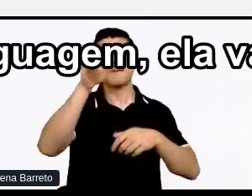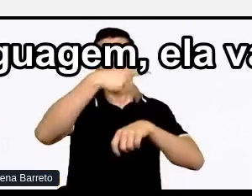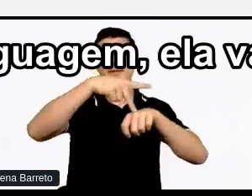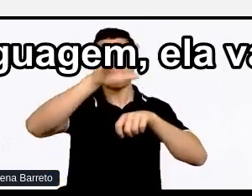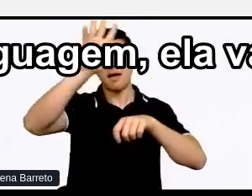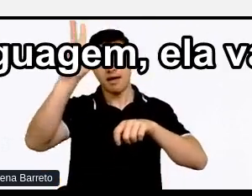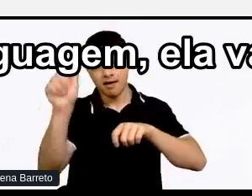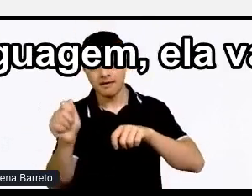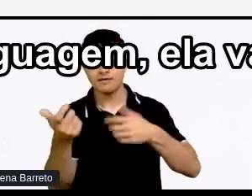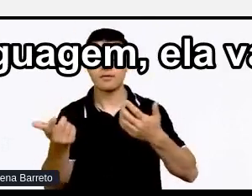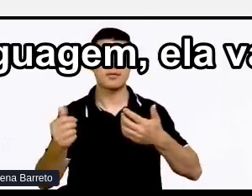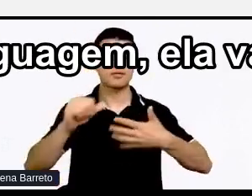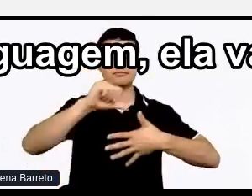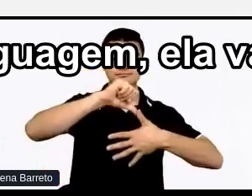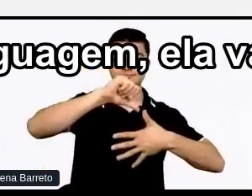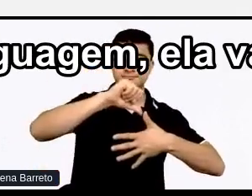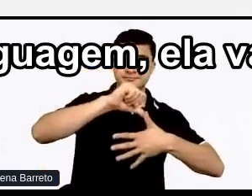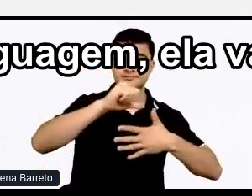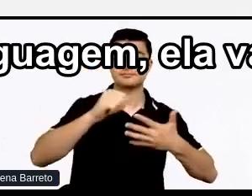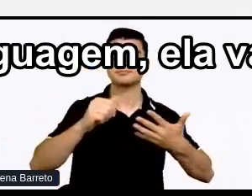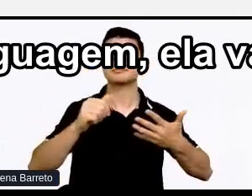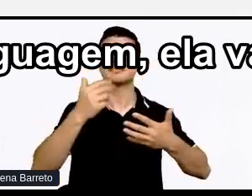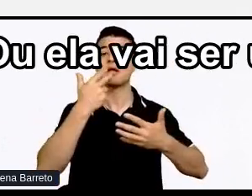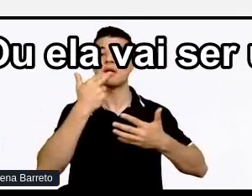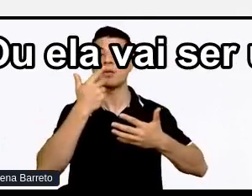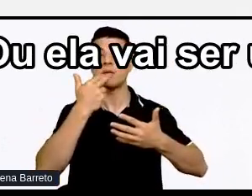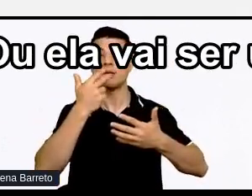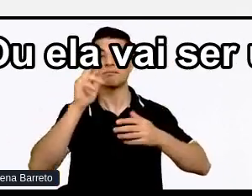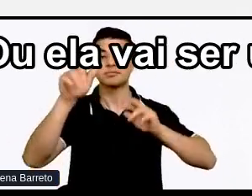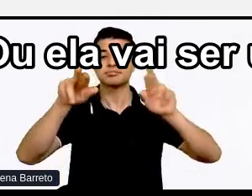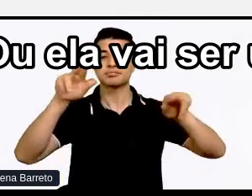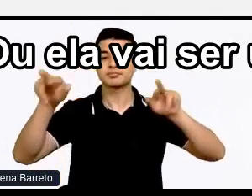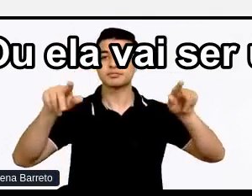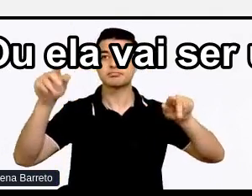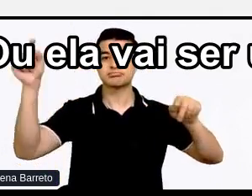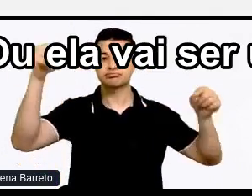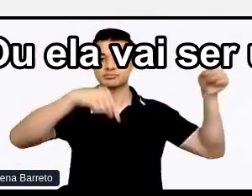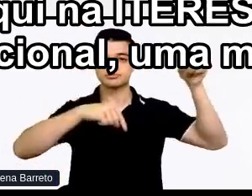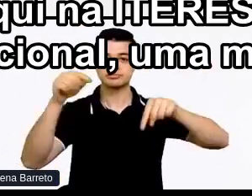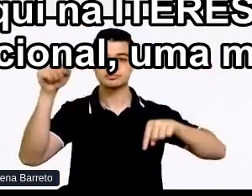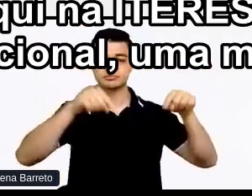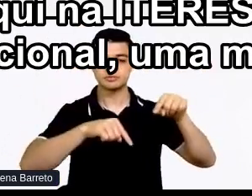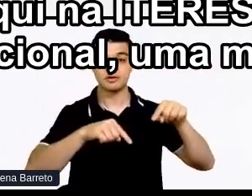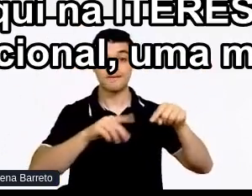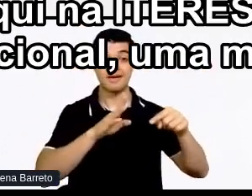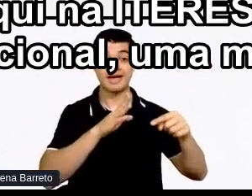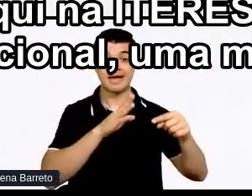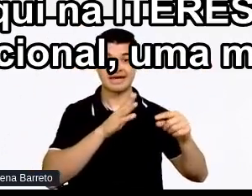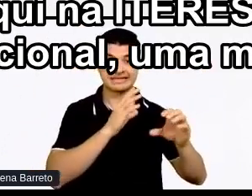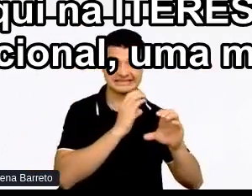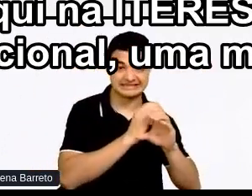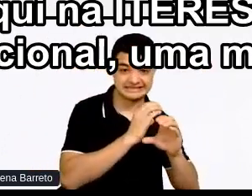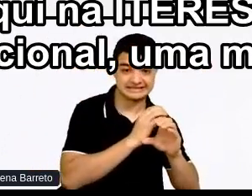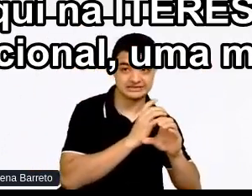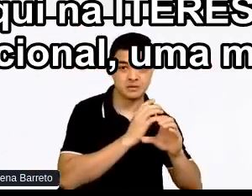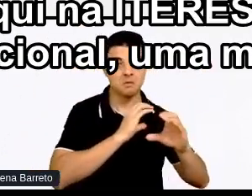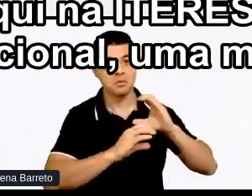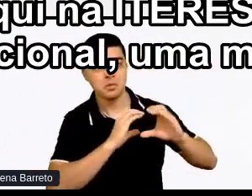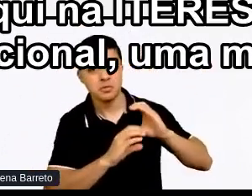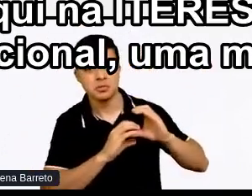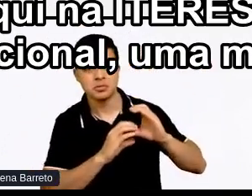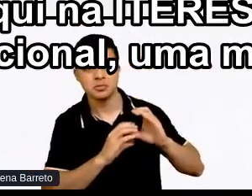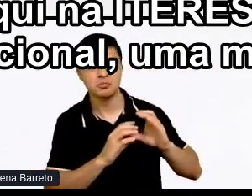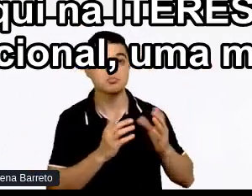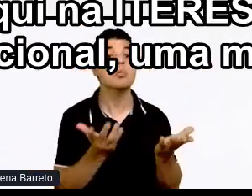do Sul, a linguagem, ela vai ser uma barreira ou ela vai ser uma facilidade? Aqui na Iteris nós somos